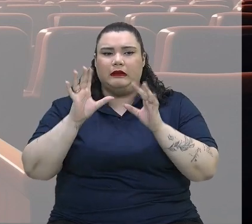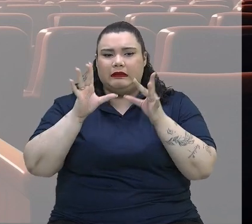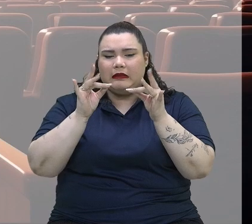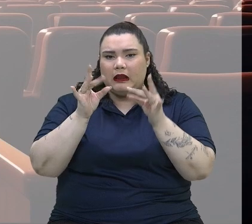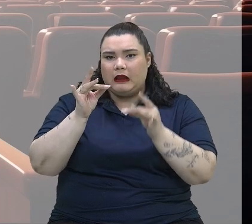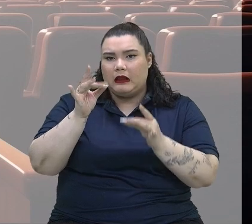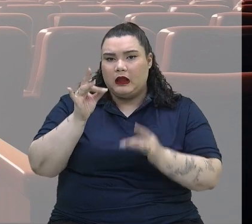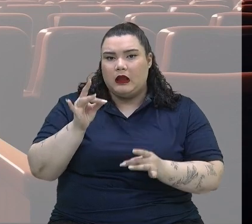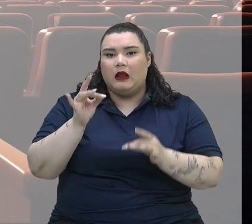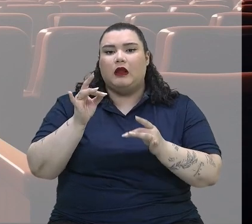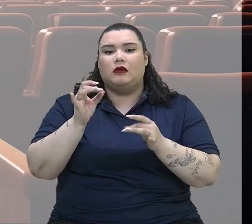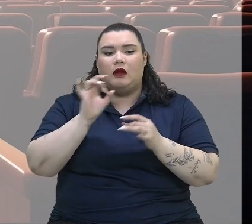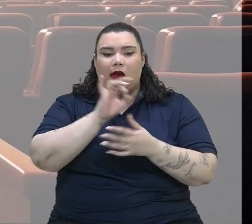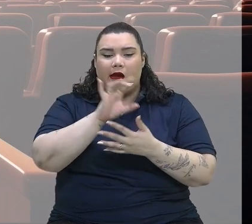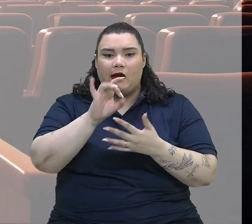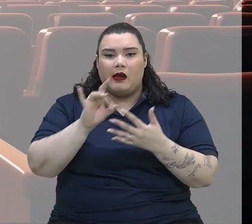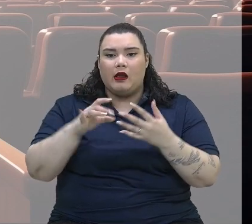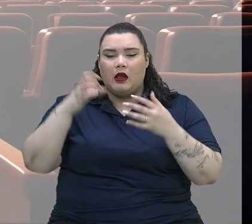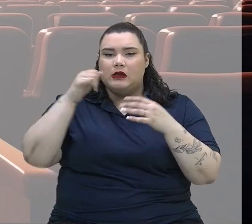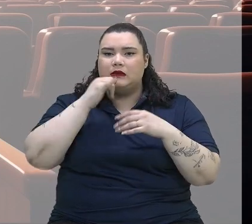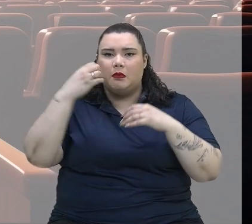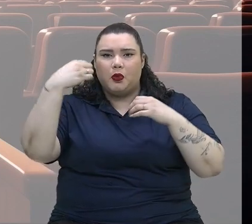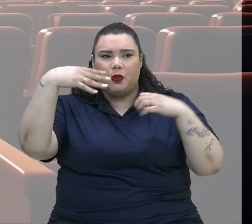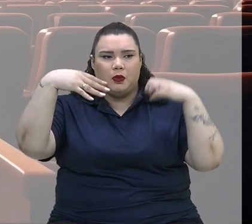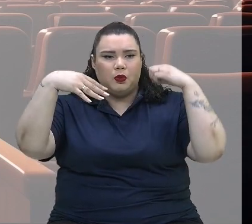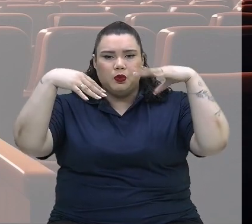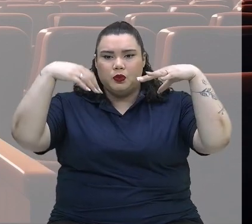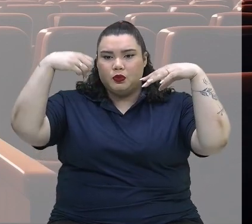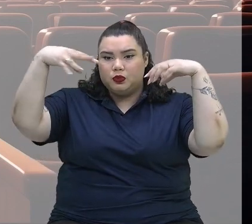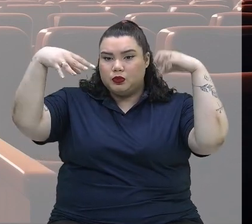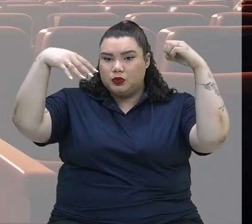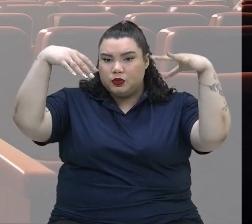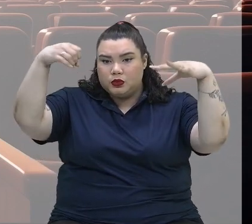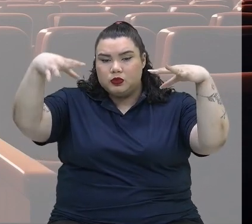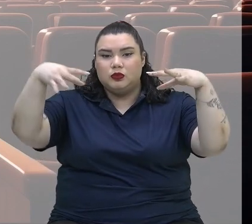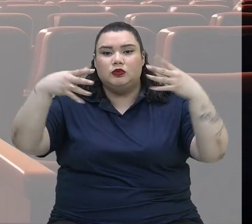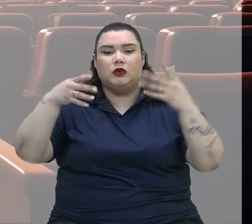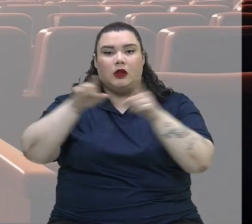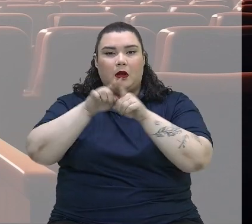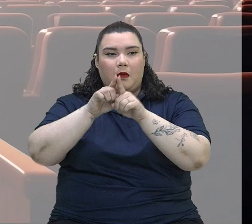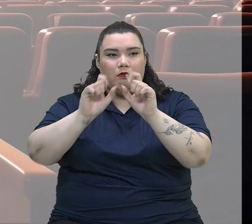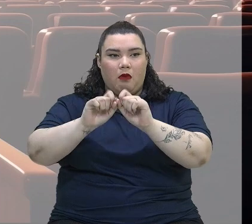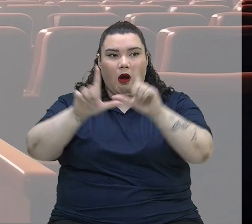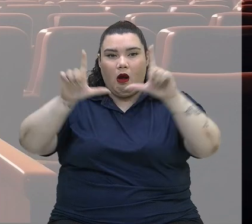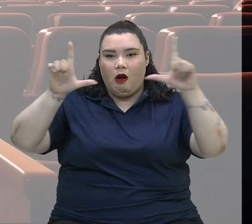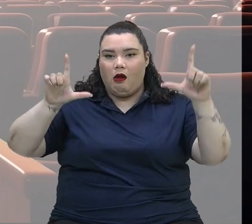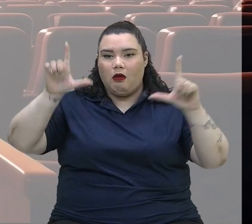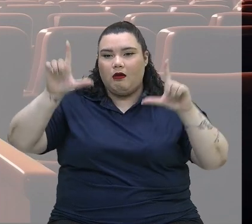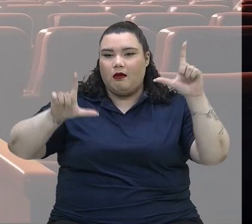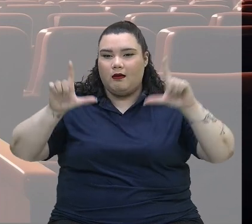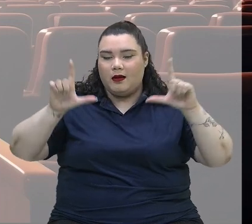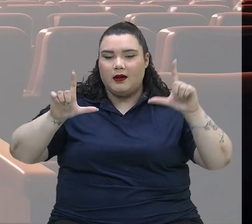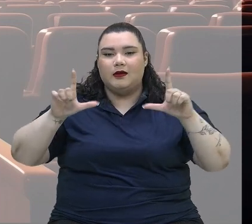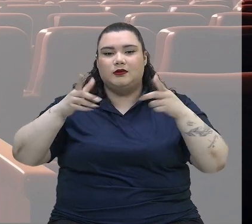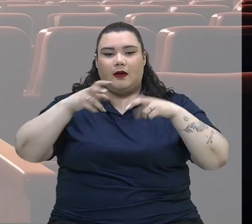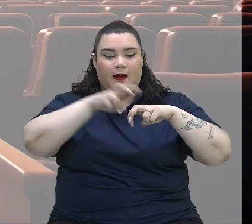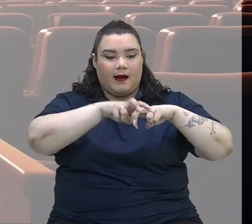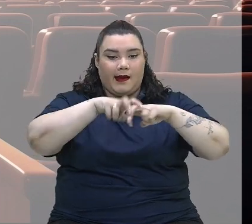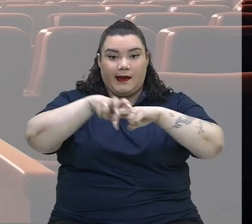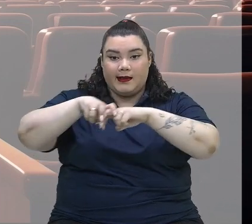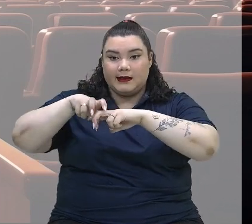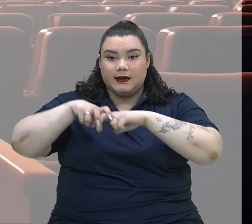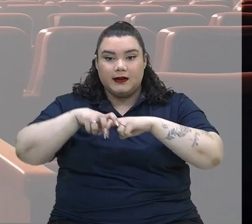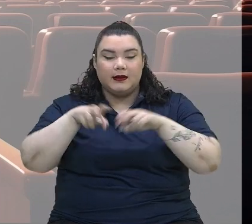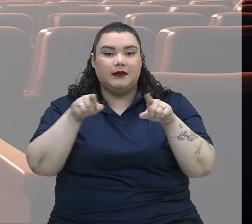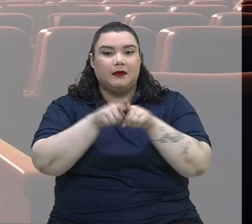detalhe, cada luz dessas aqui que estão, essa tela gigante, essas cadeiras